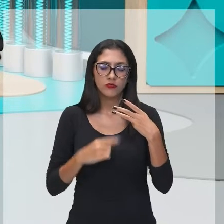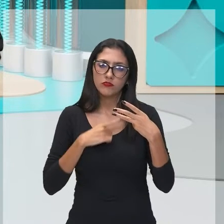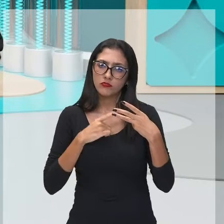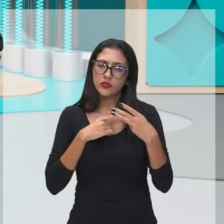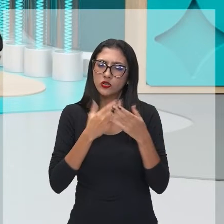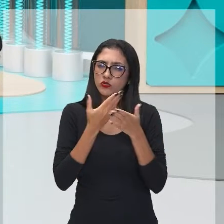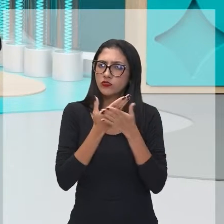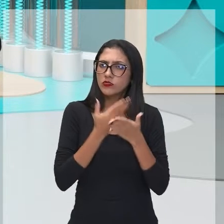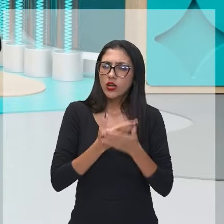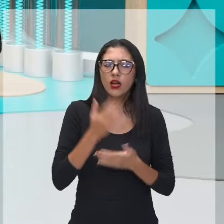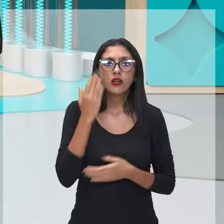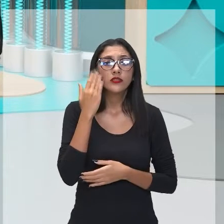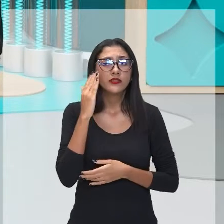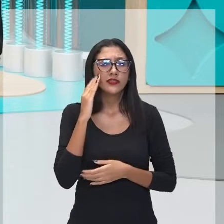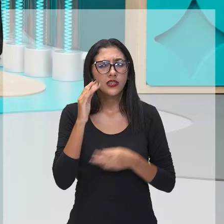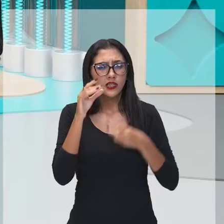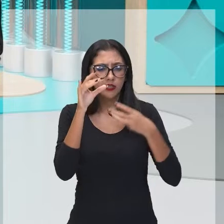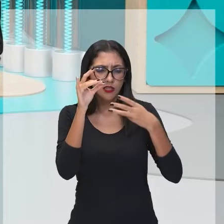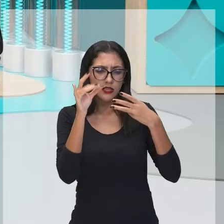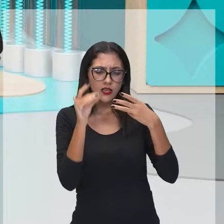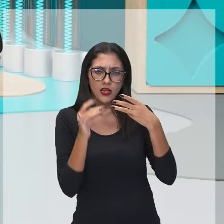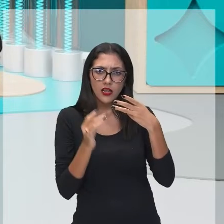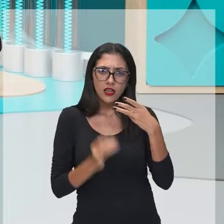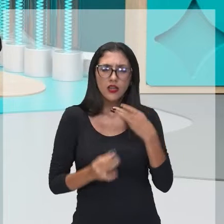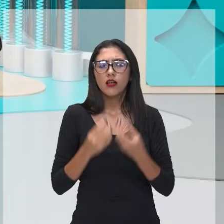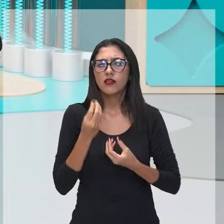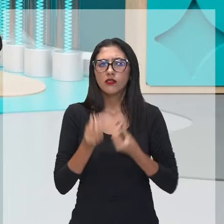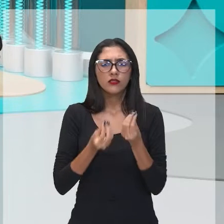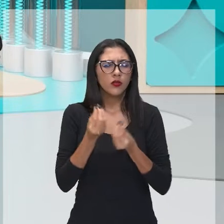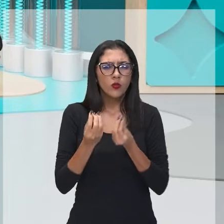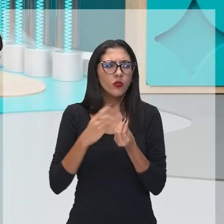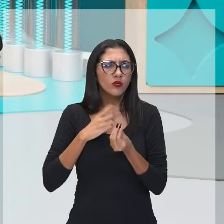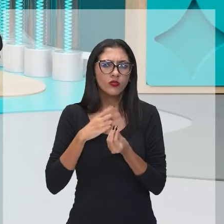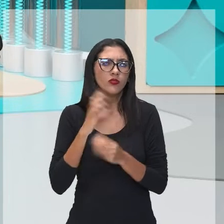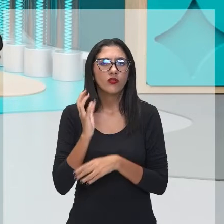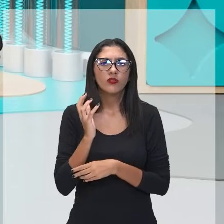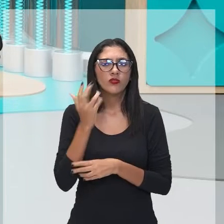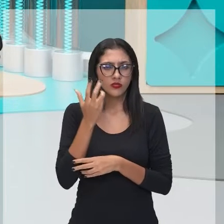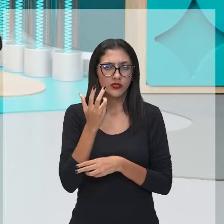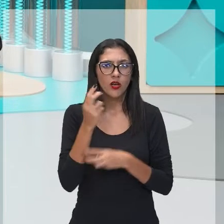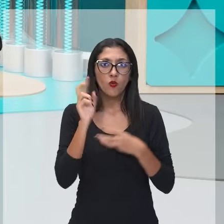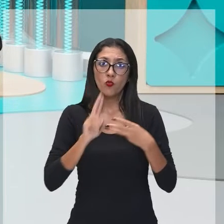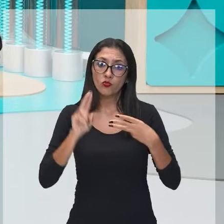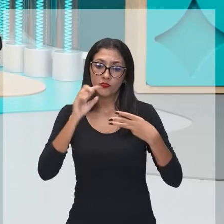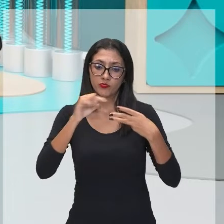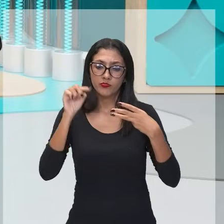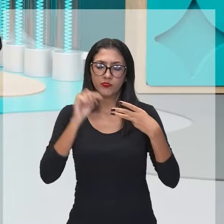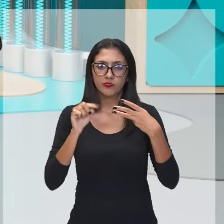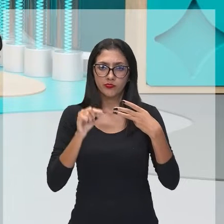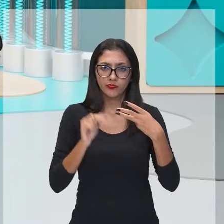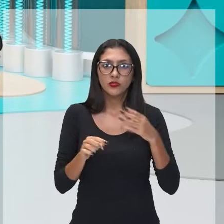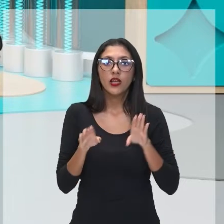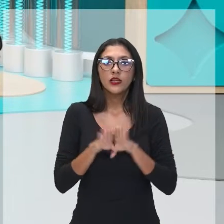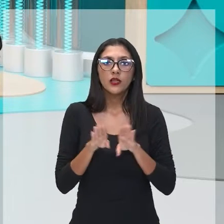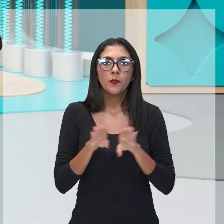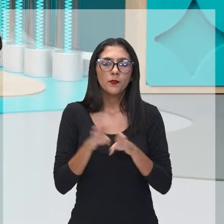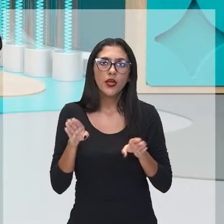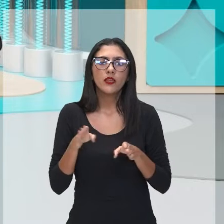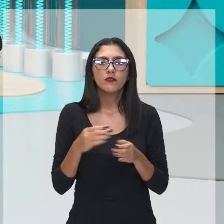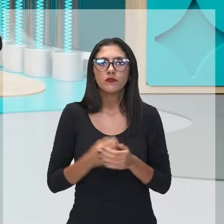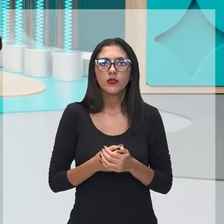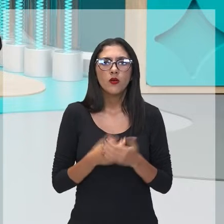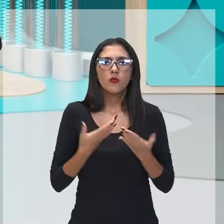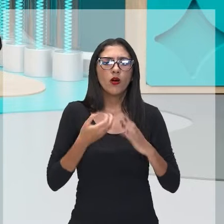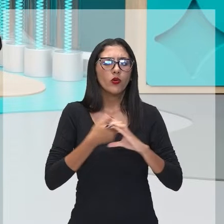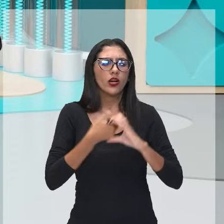estudar e compreender em que consiste, como acontecem esses movimentos e, claro, quais são as marcas